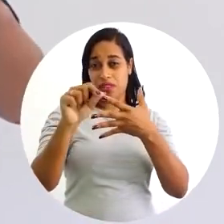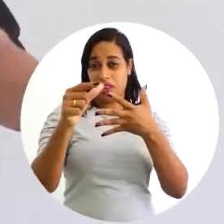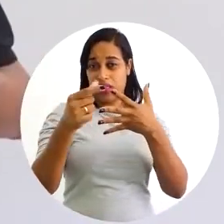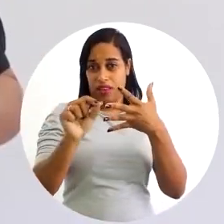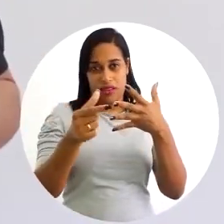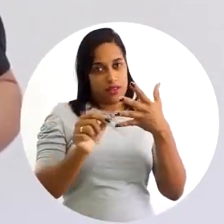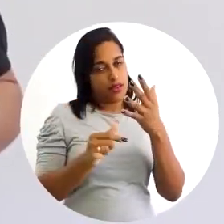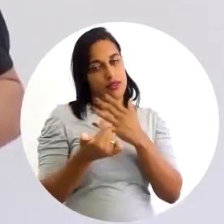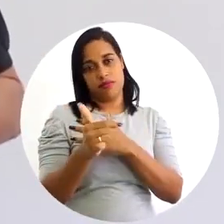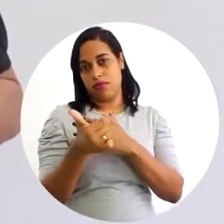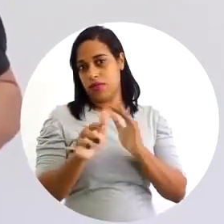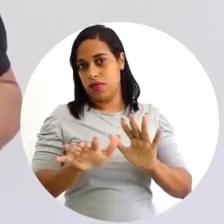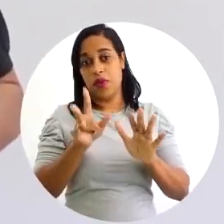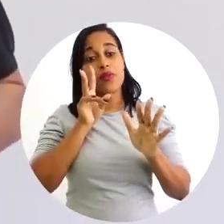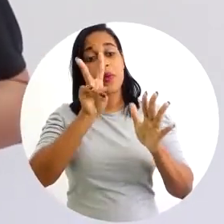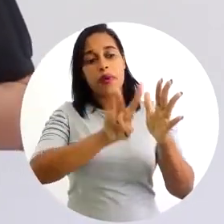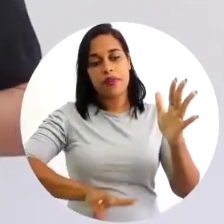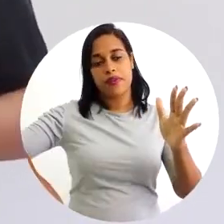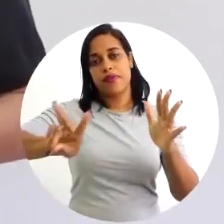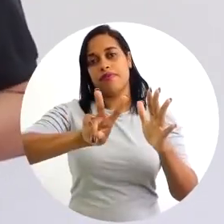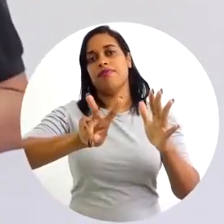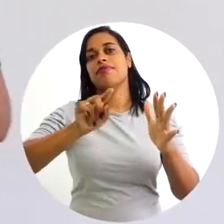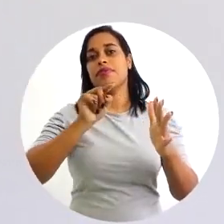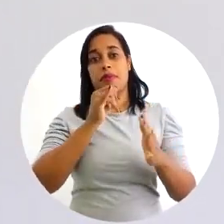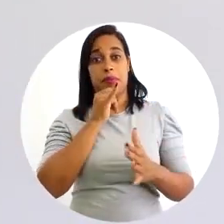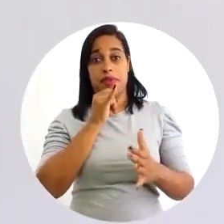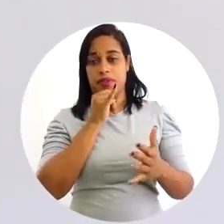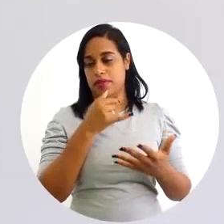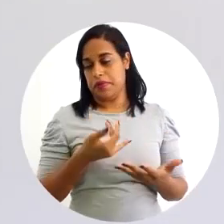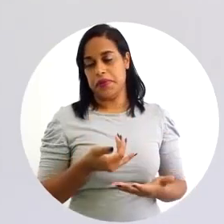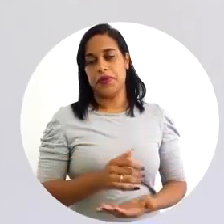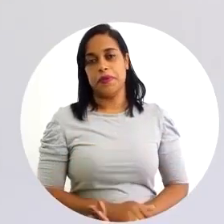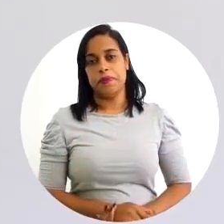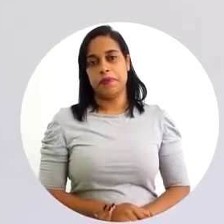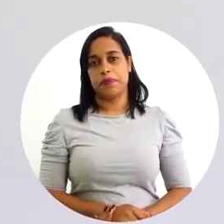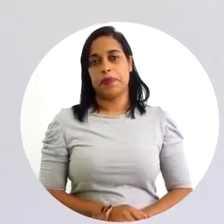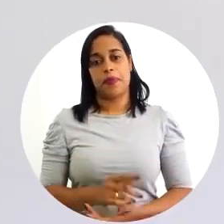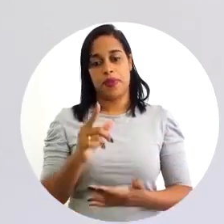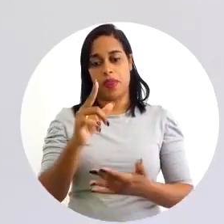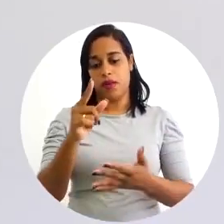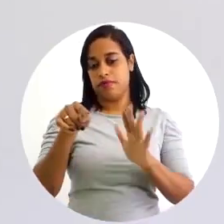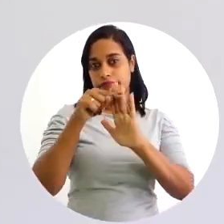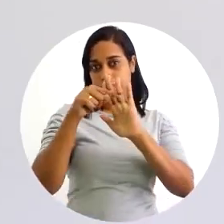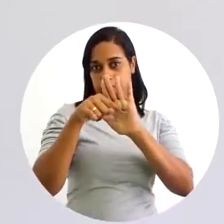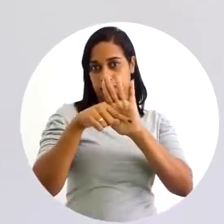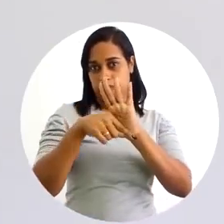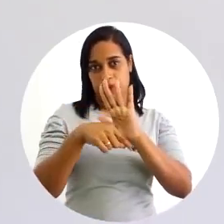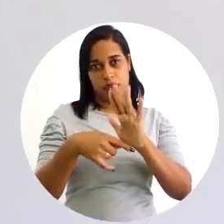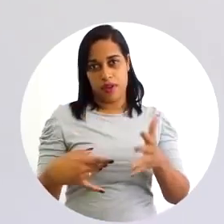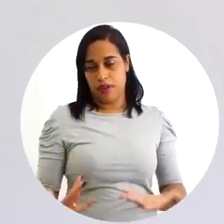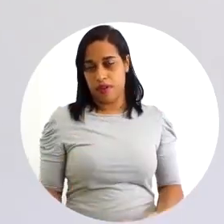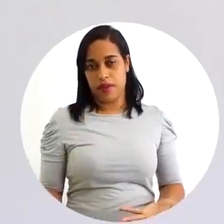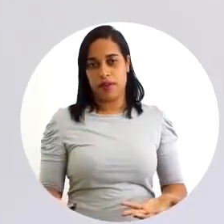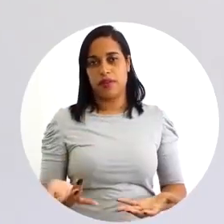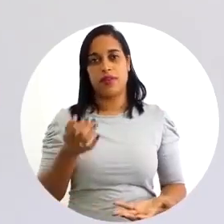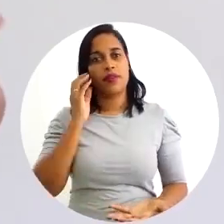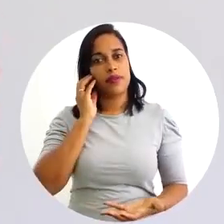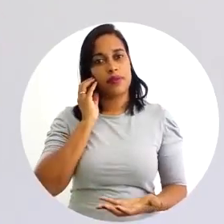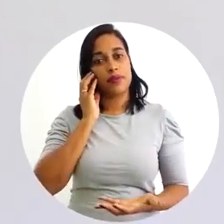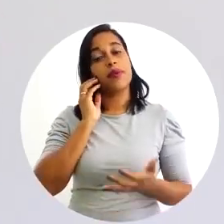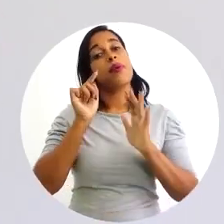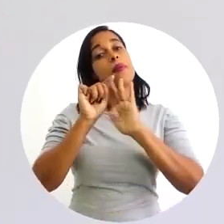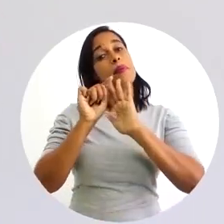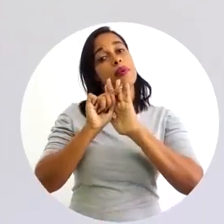e sim uma visão geral. Por exemplo, você pega um manual de